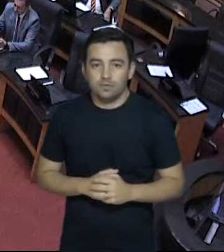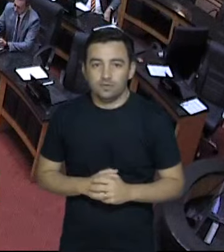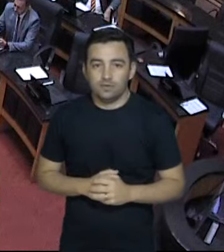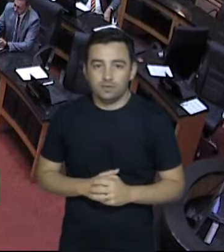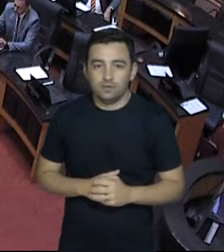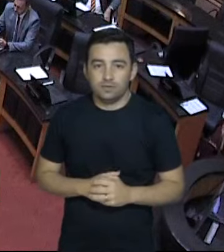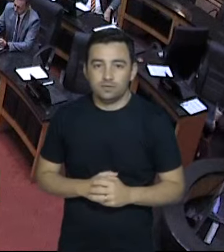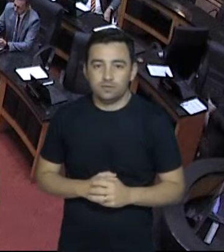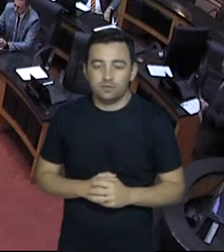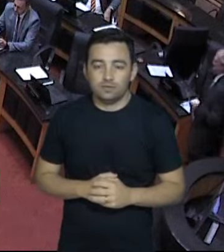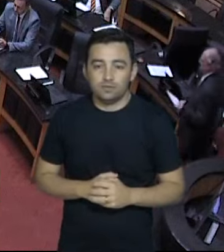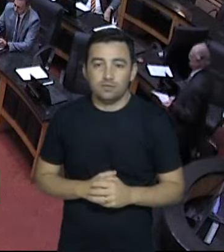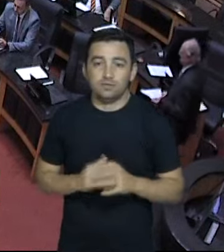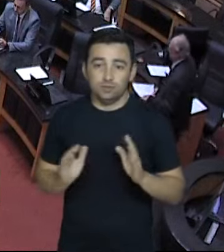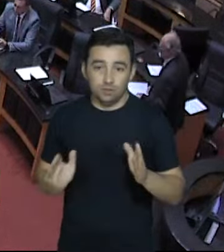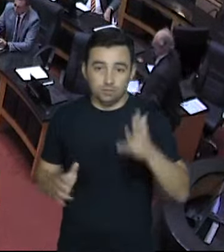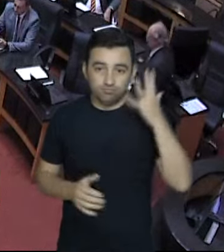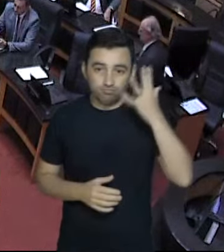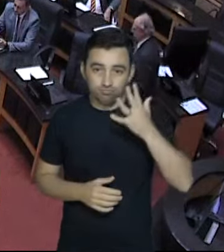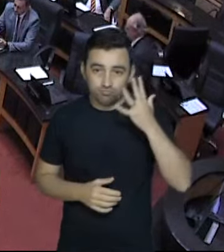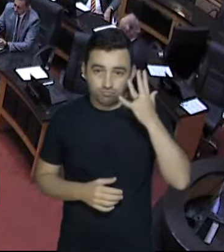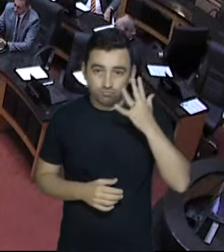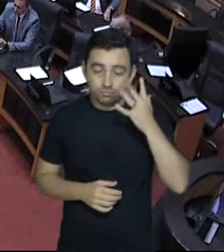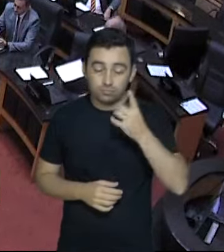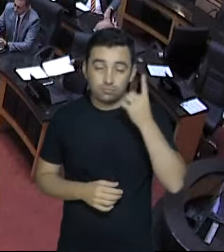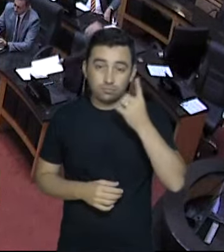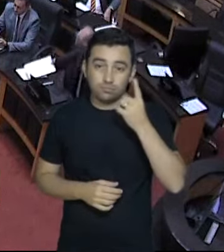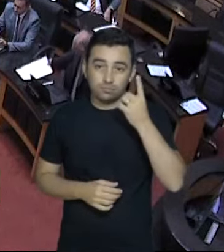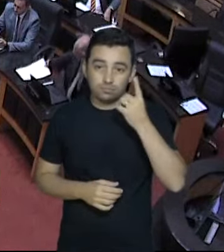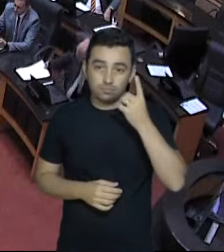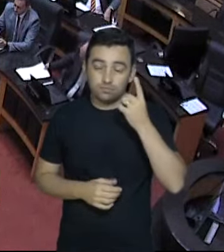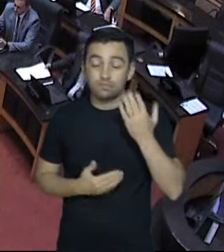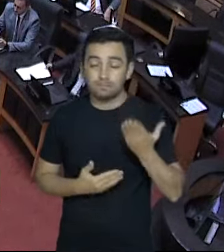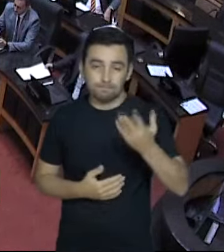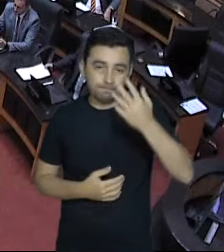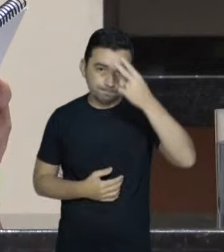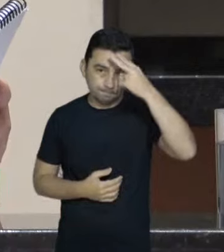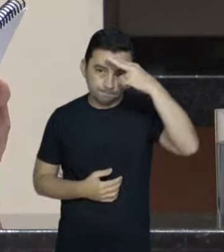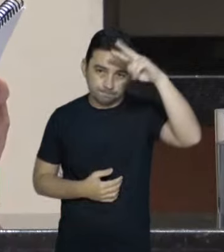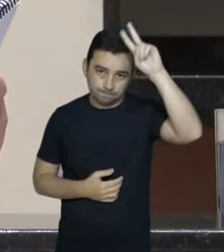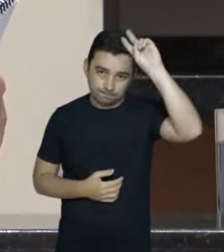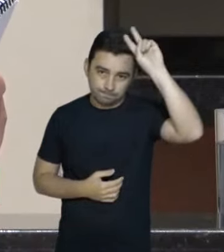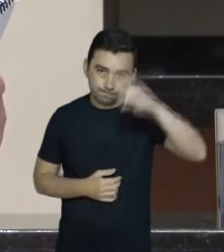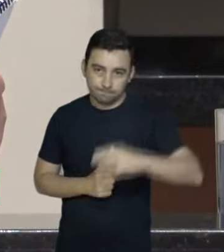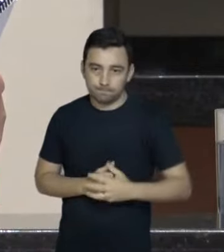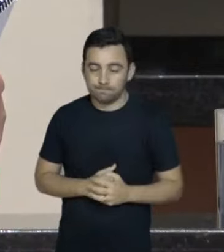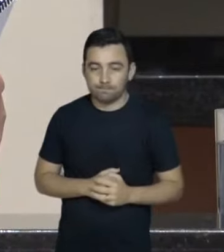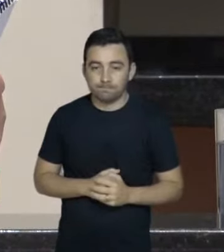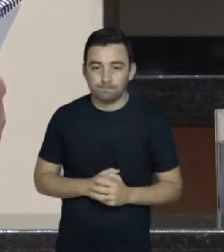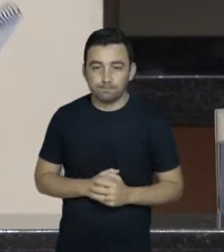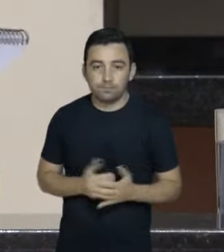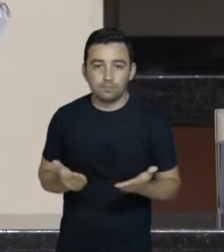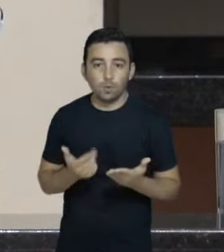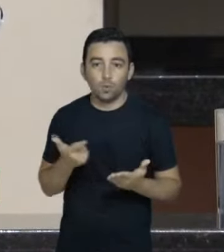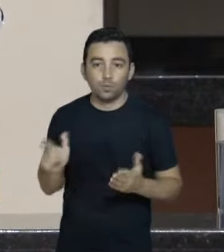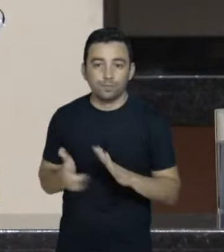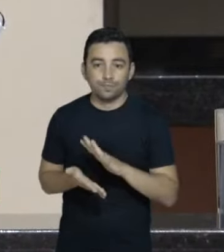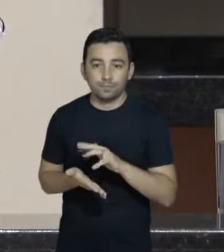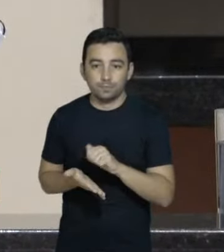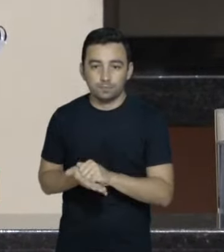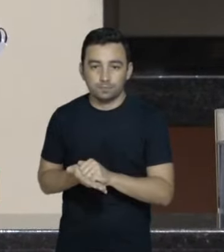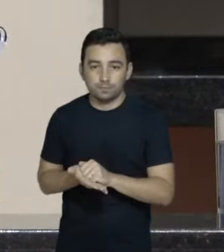Feita a manifestação, deputado Vicente Caro, doutor Vicente Caro Preso, na sequência, inscrito em